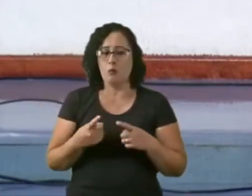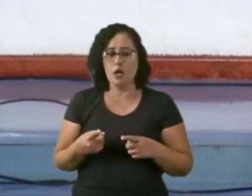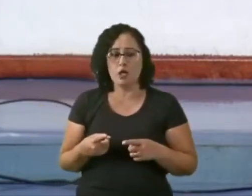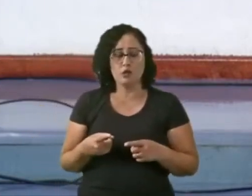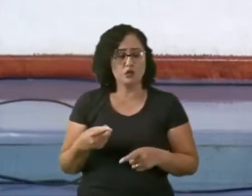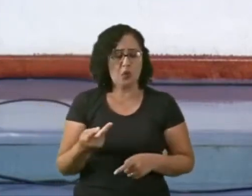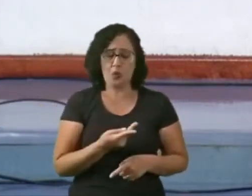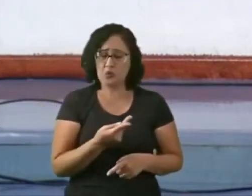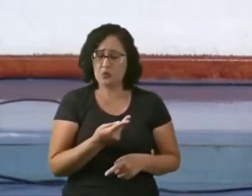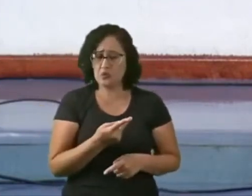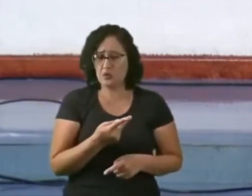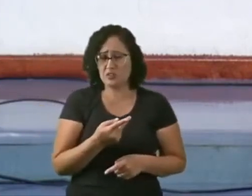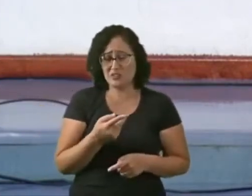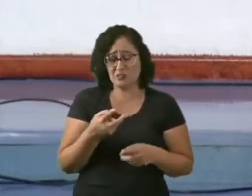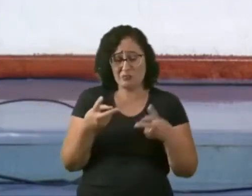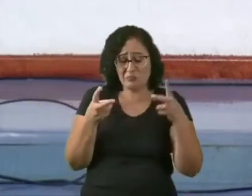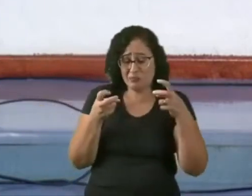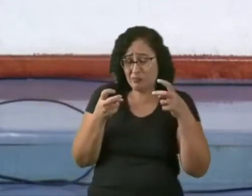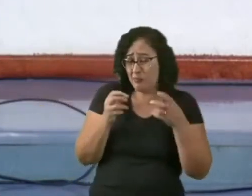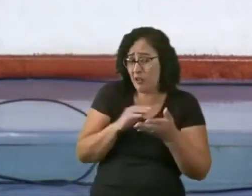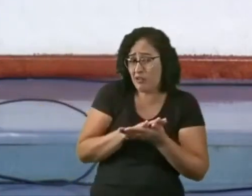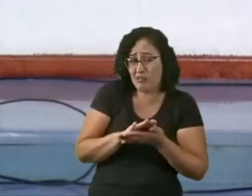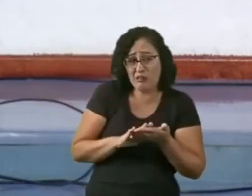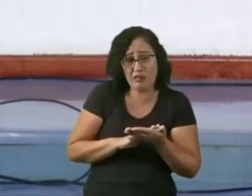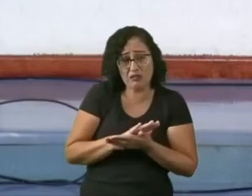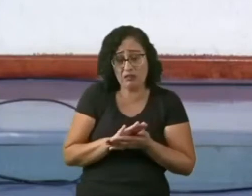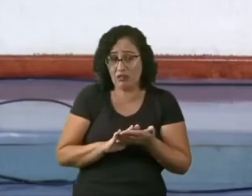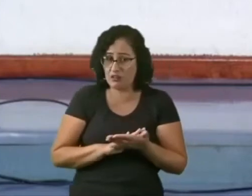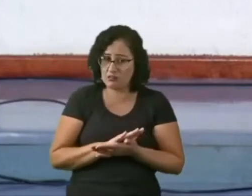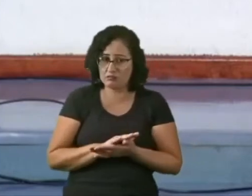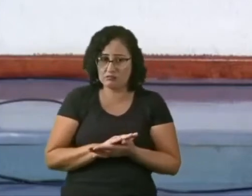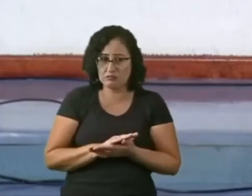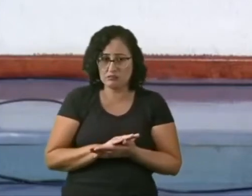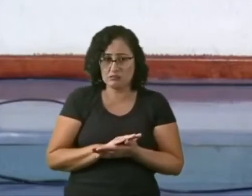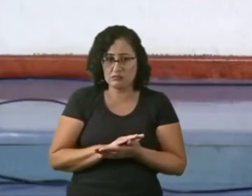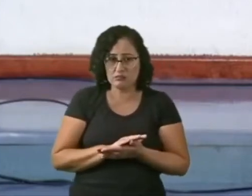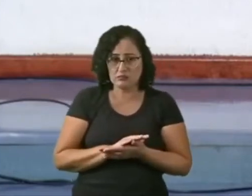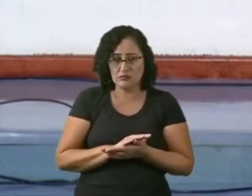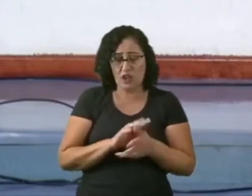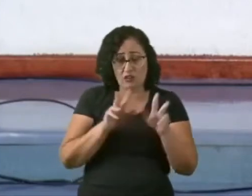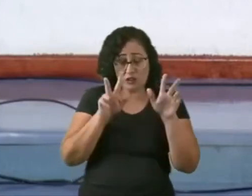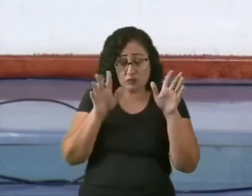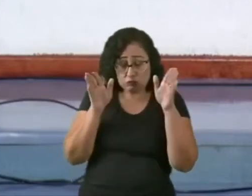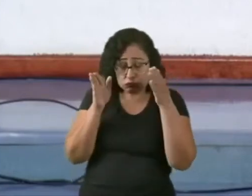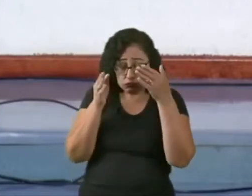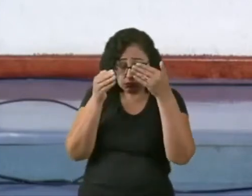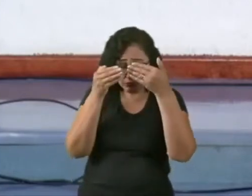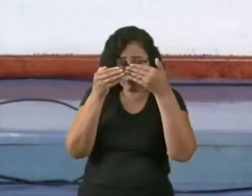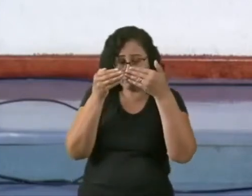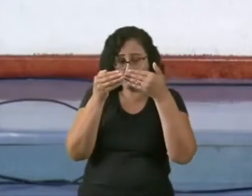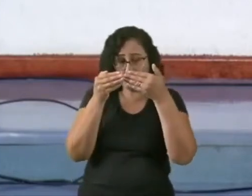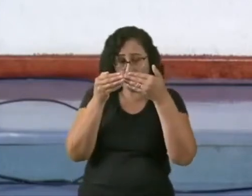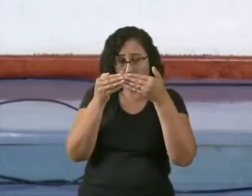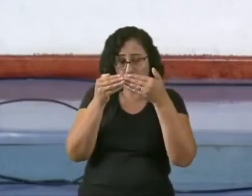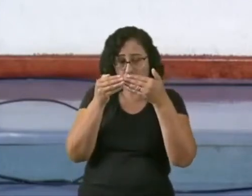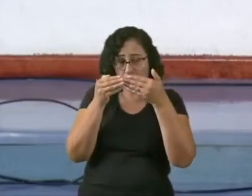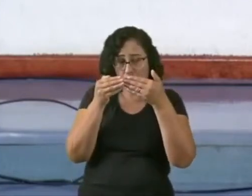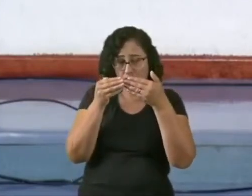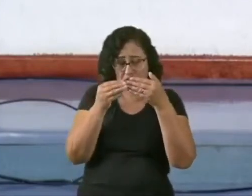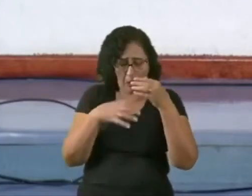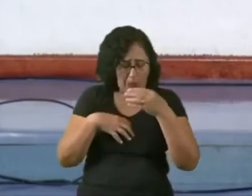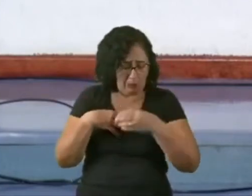estavam acontecendo ali, mas tinha chegado o domingo e nada. E a frustração